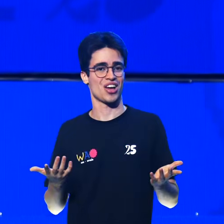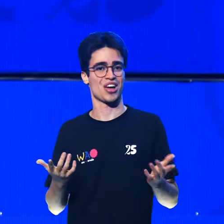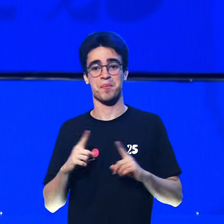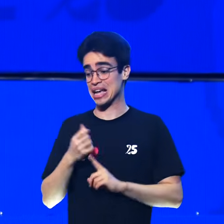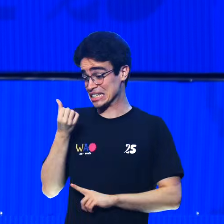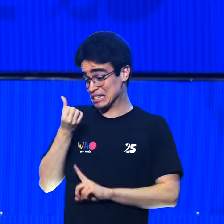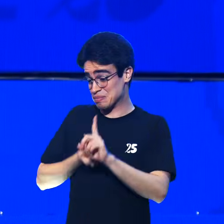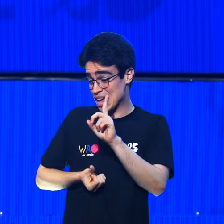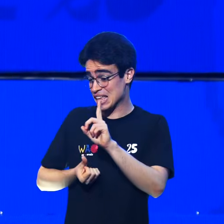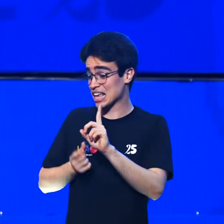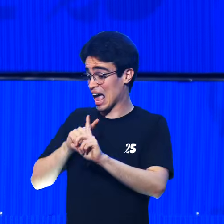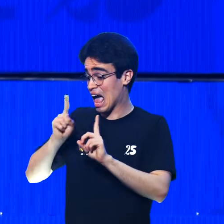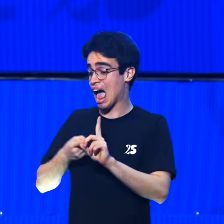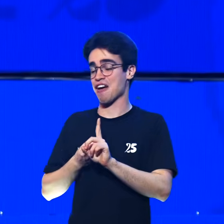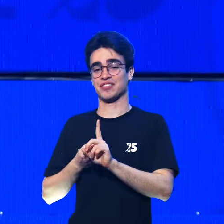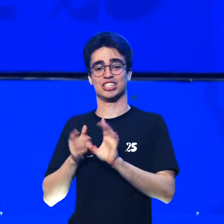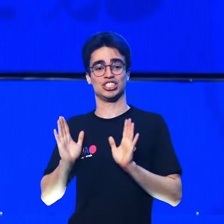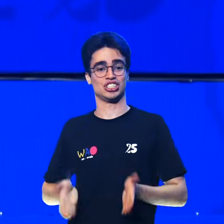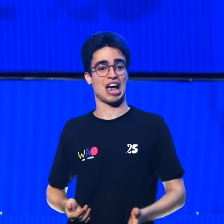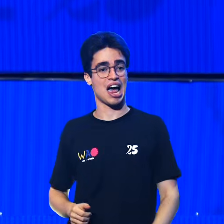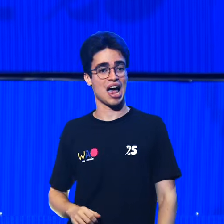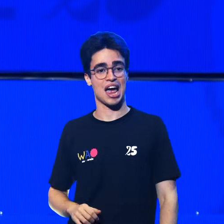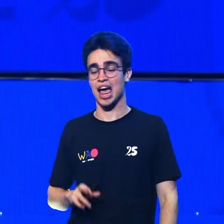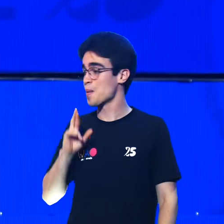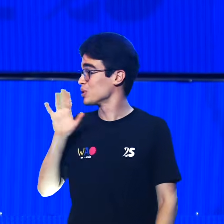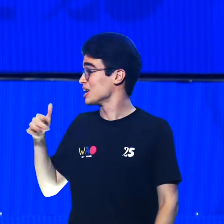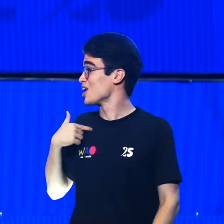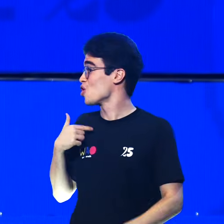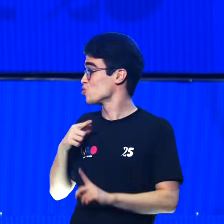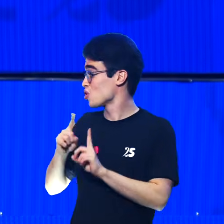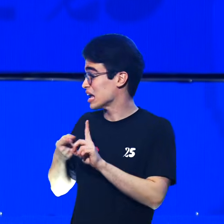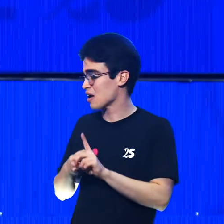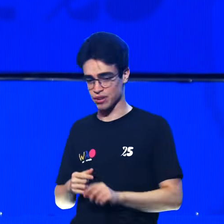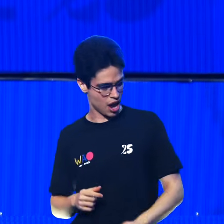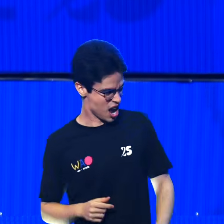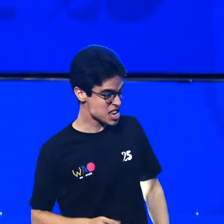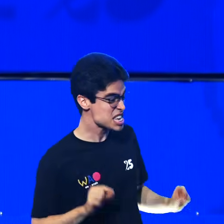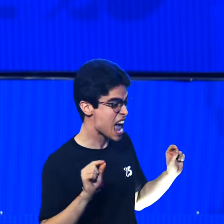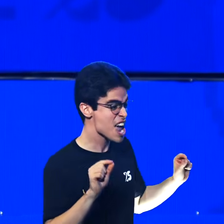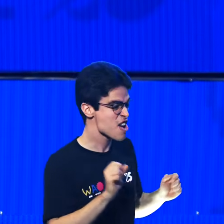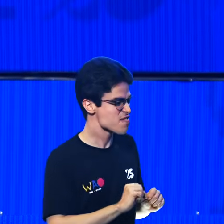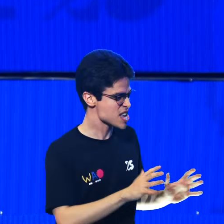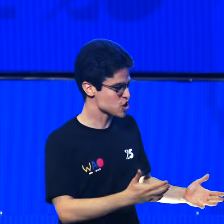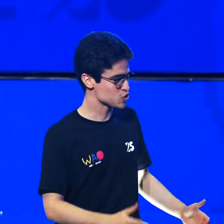6 meses depois. Ela disse: estou grávida. Eu disse: quem que fez isso?